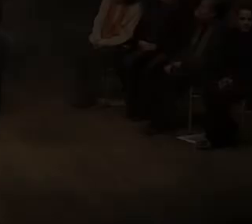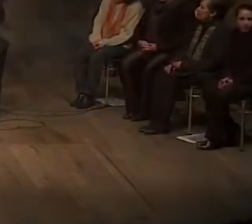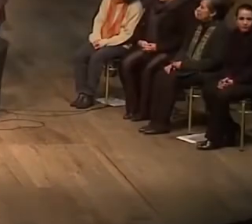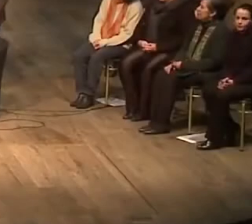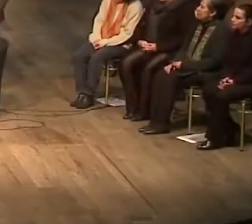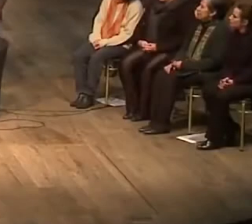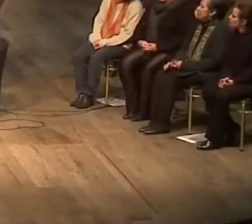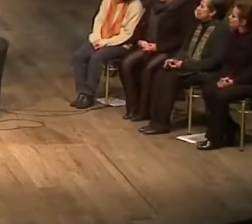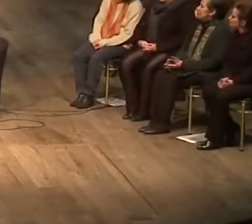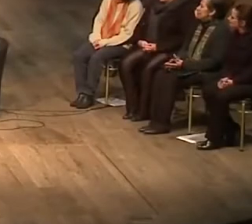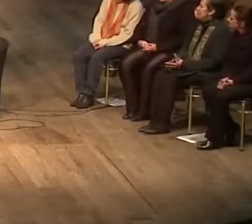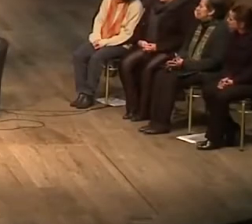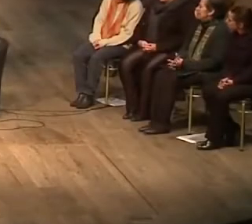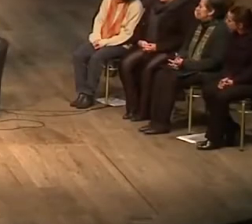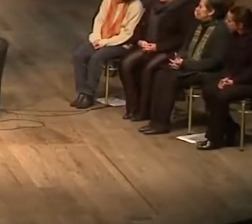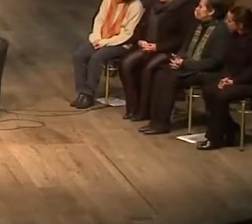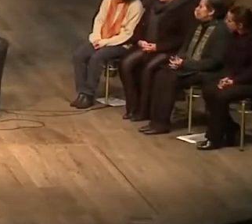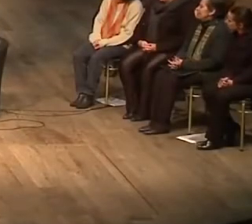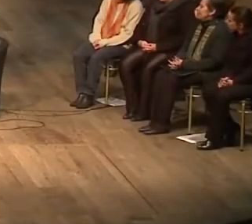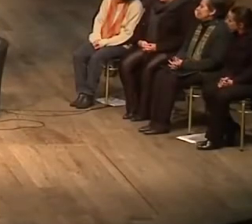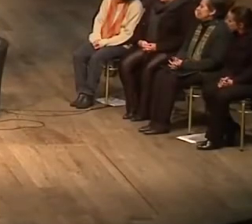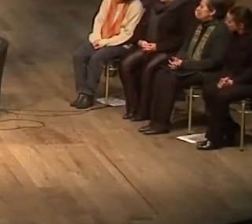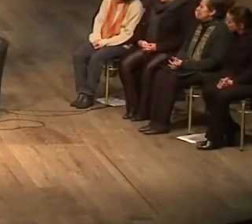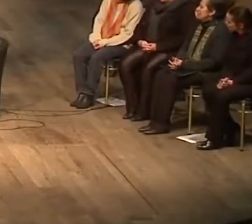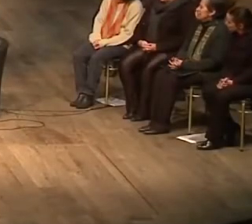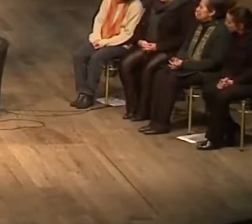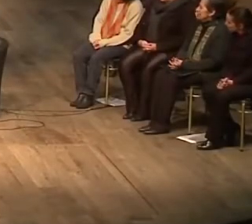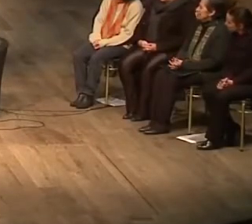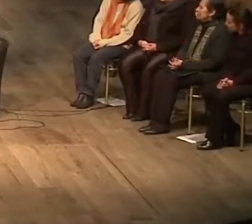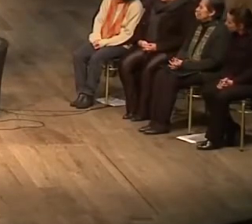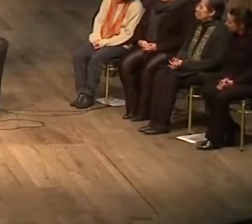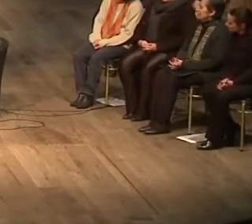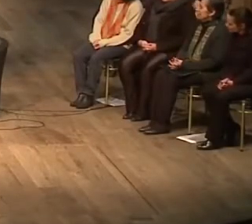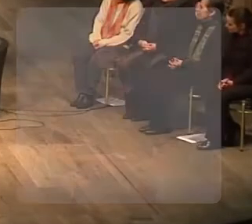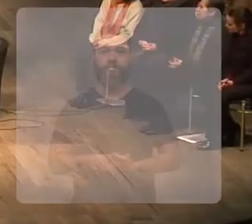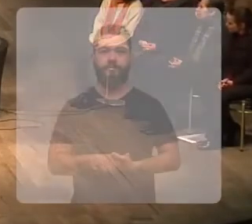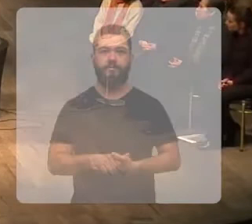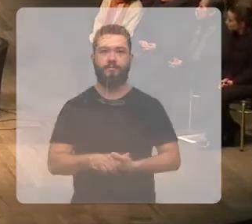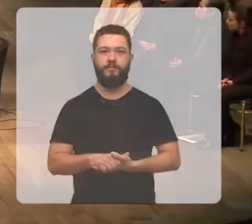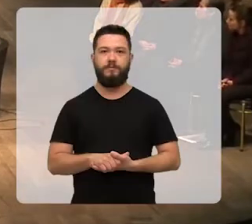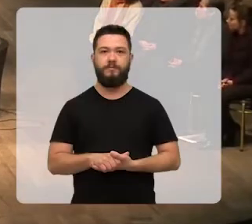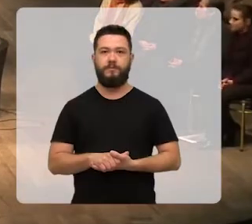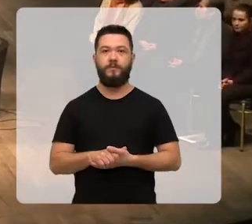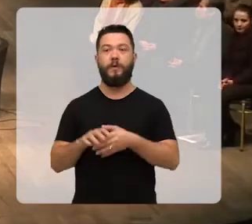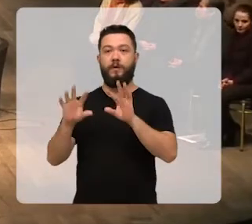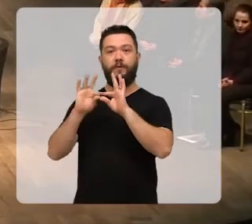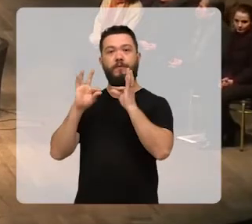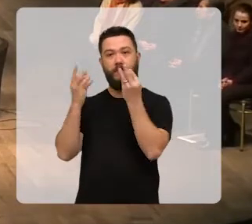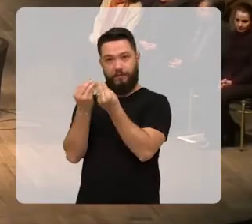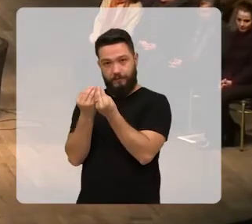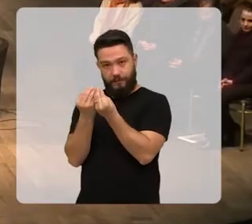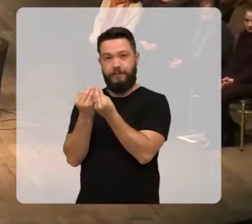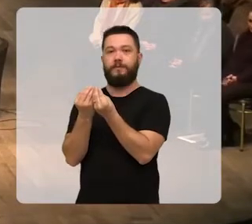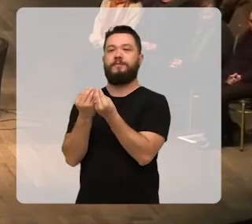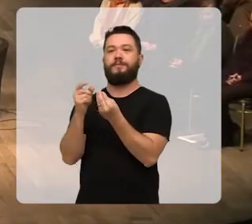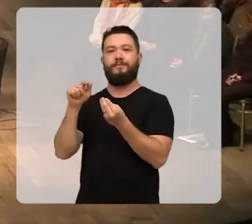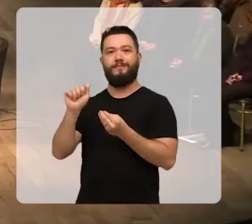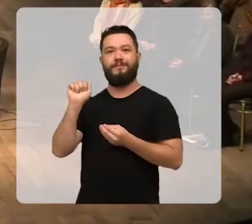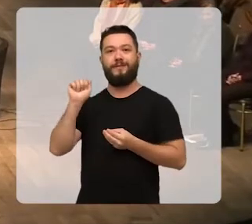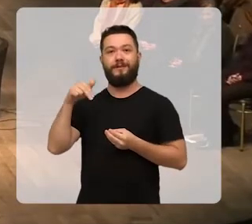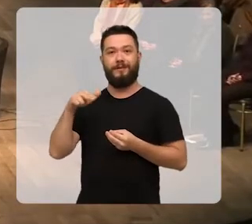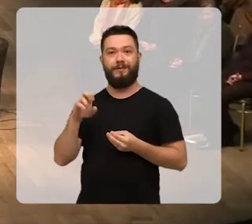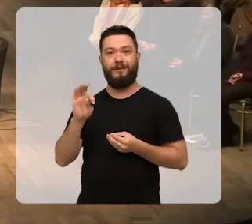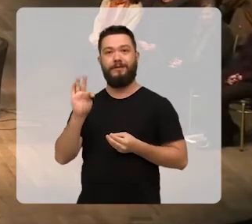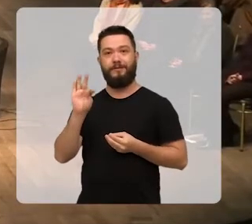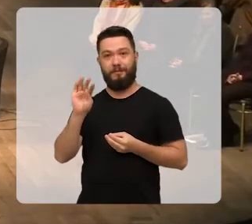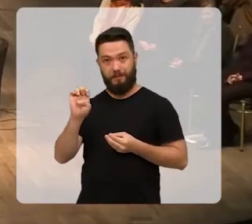A família Colin, a Nanete, o John e o seu filho que está na plateia,